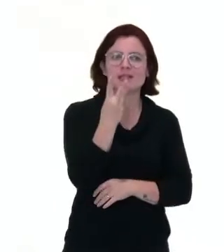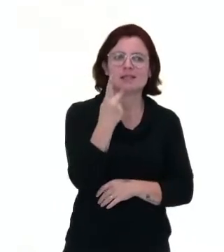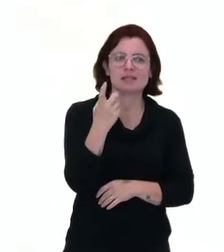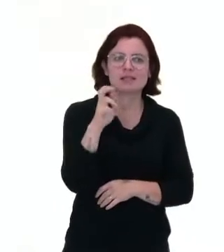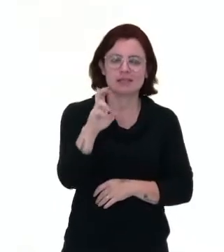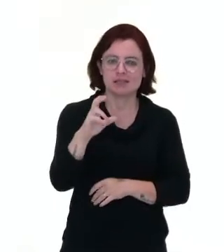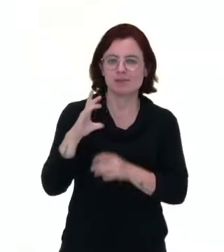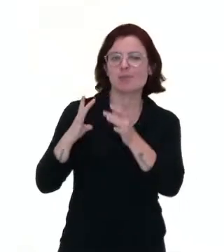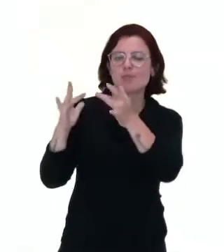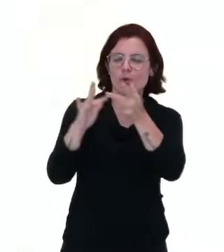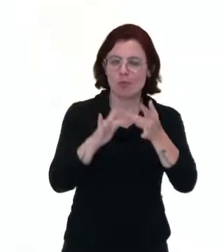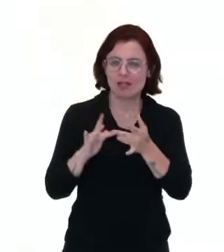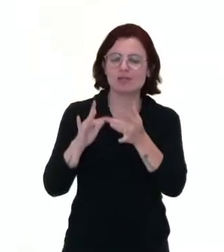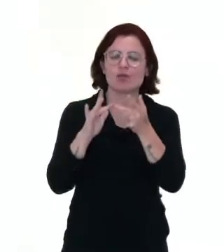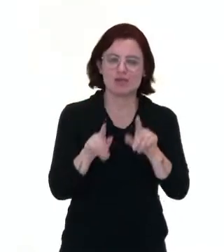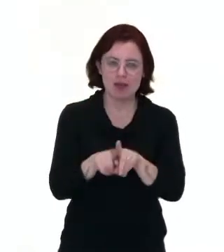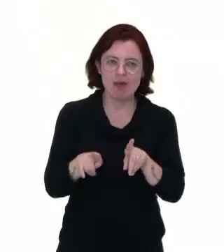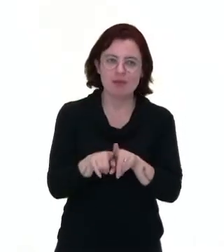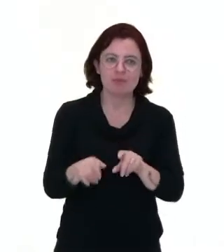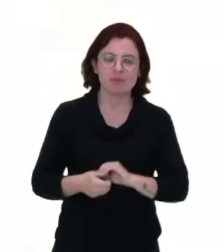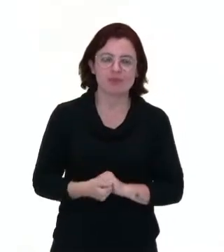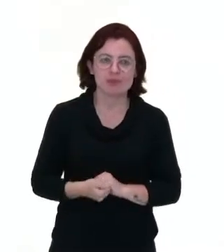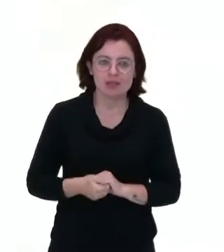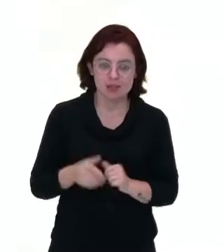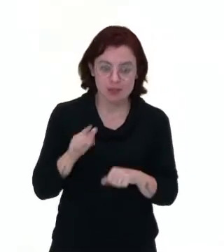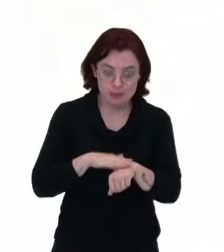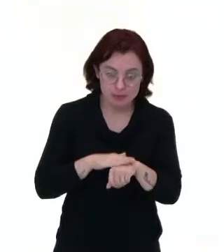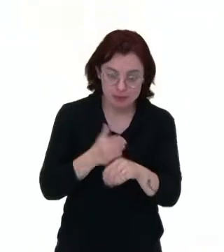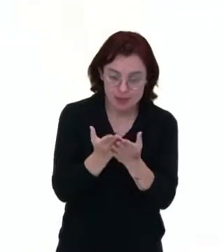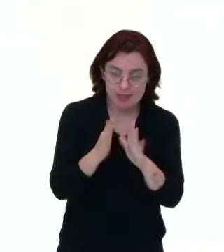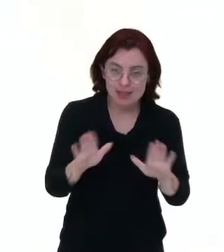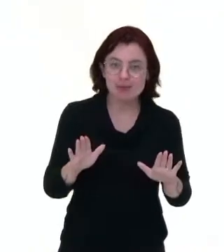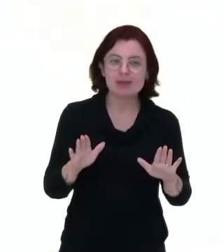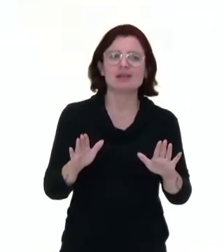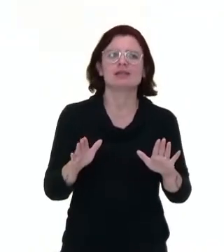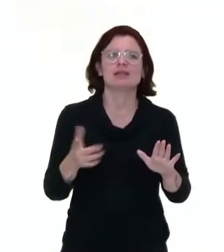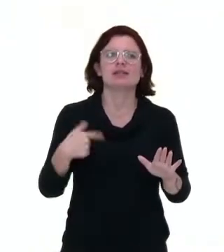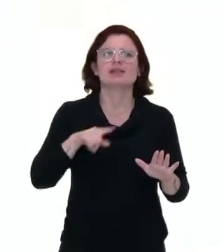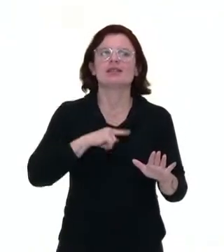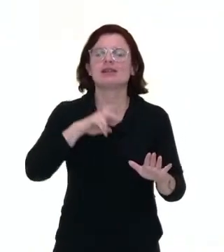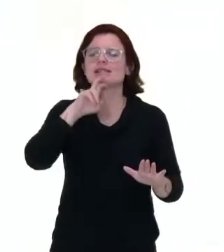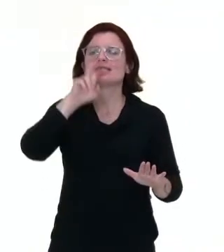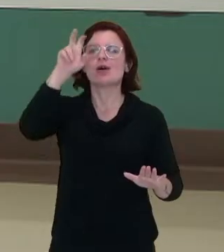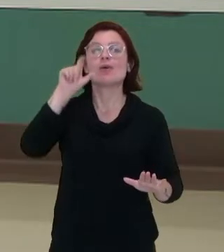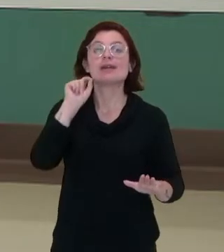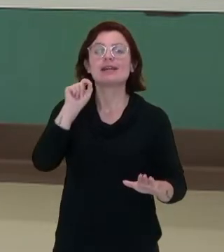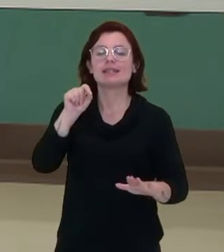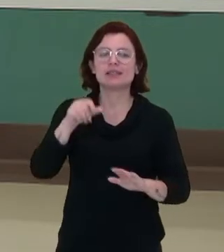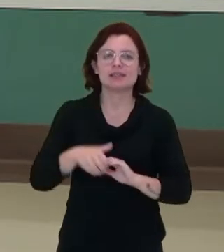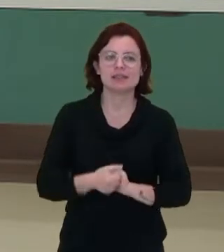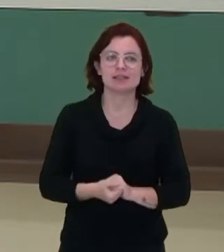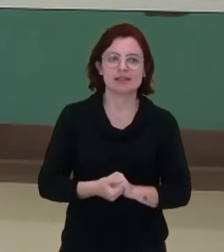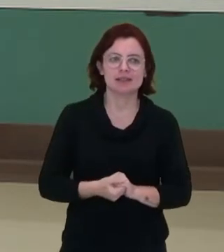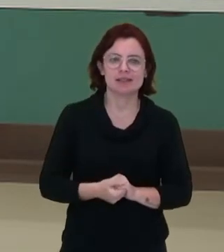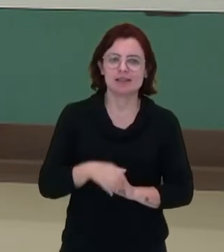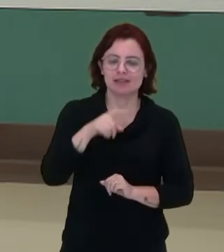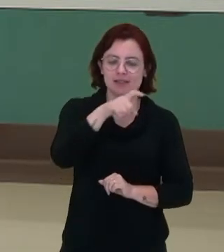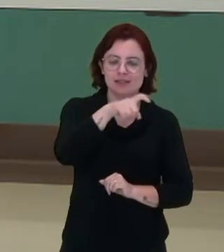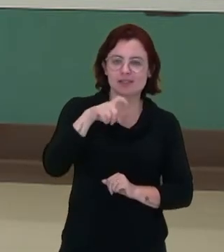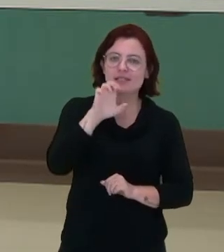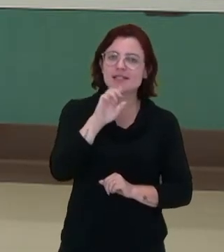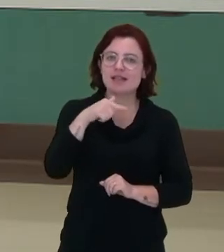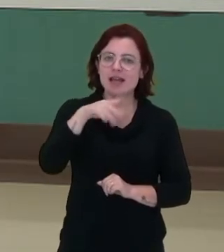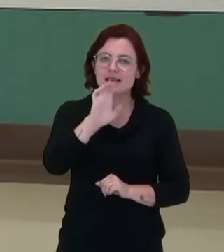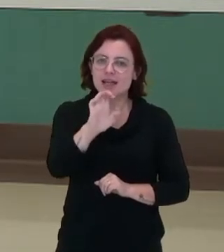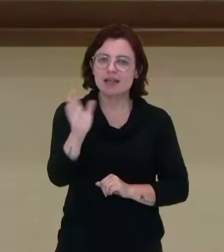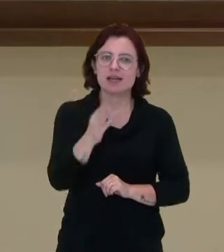de combinações. E quando essa partida acaba, temos como costume dizer em voz alta a clássica frase,